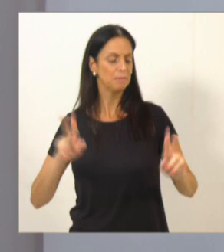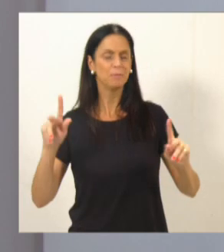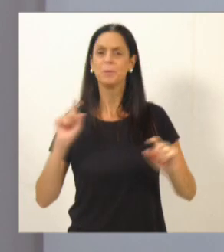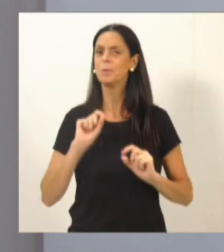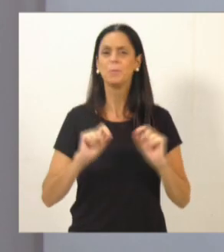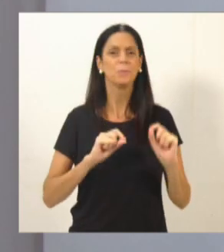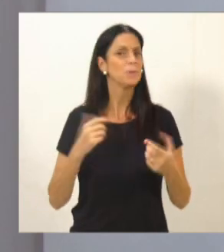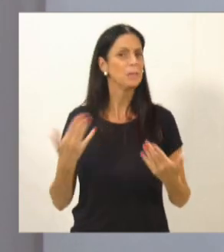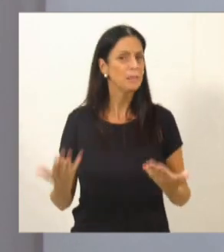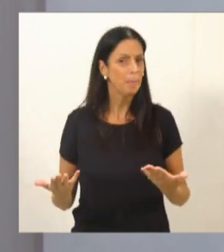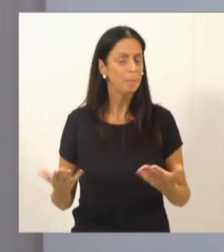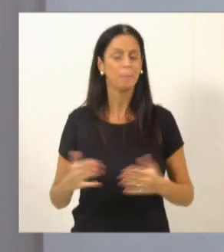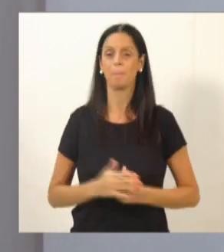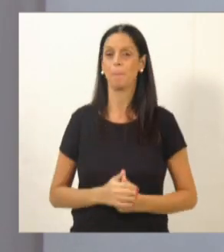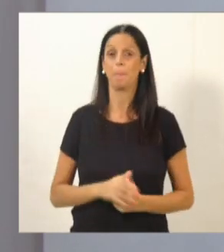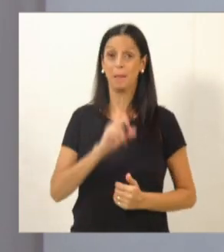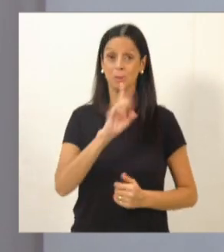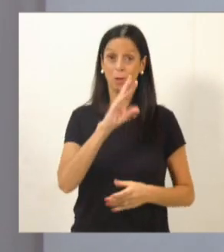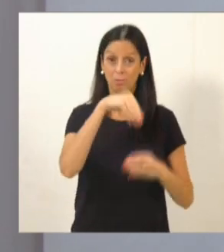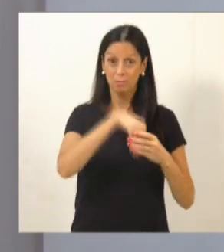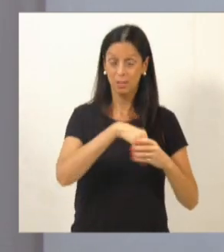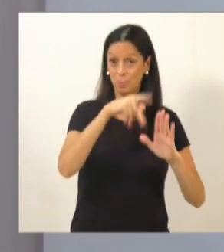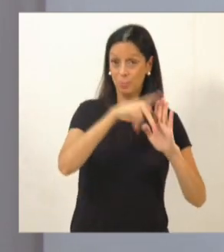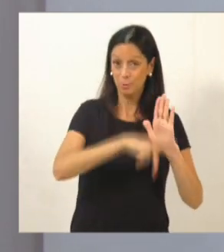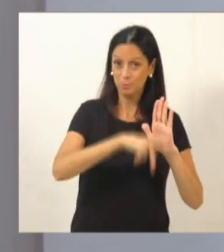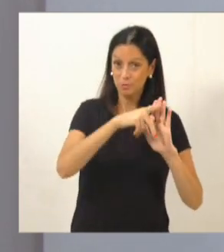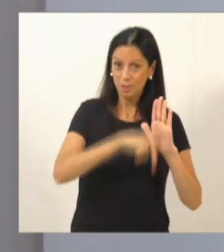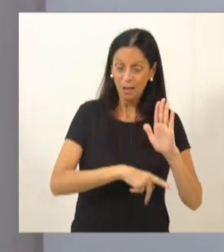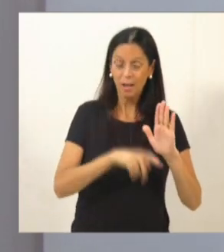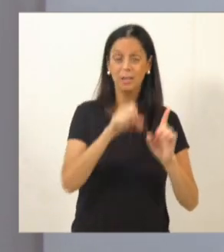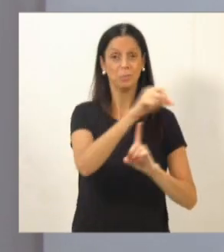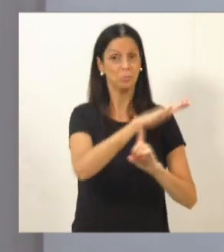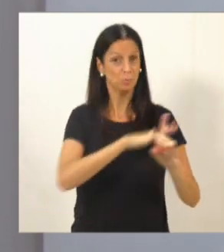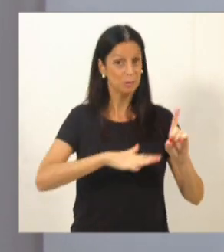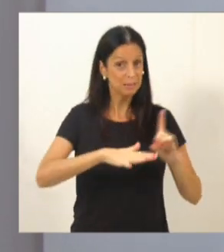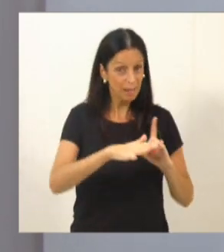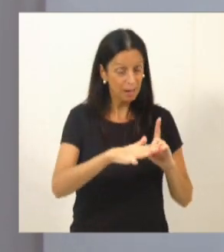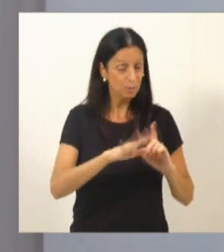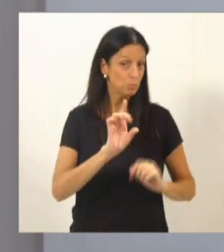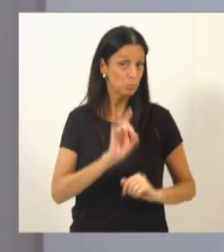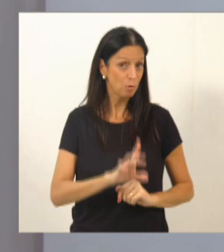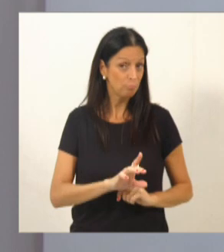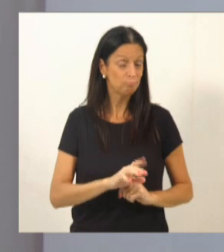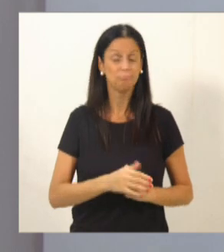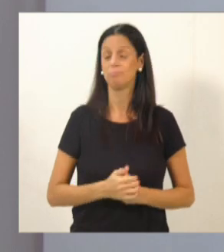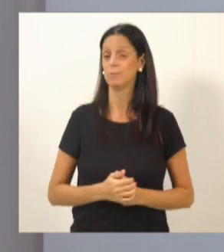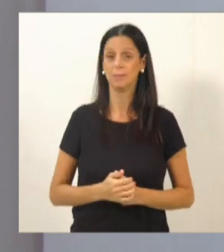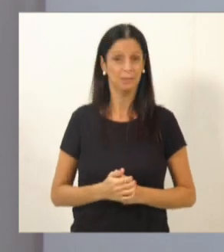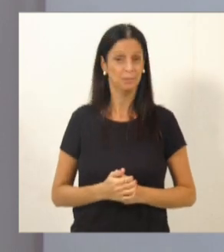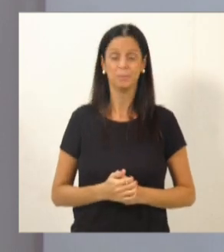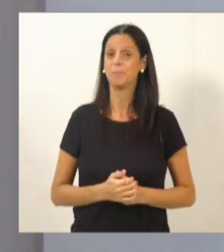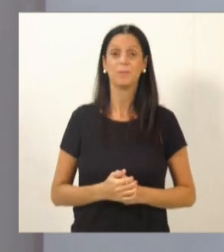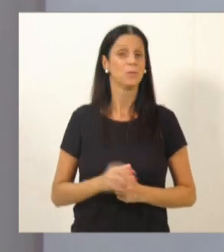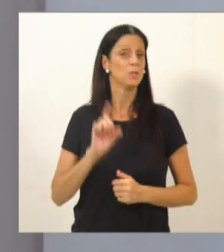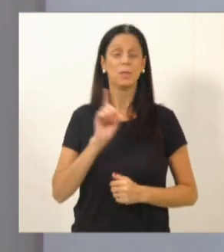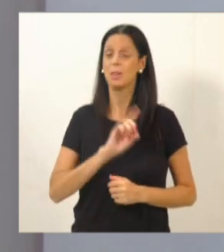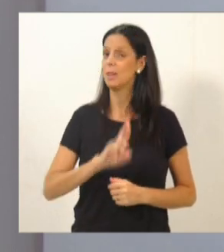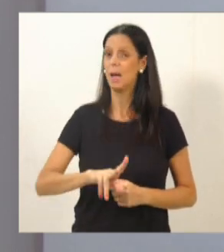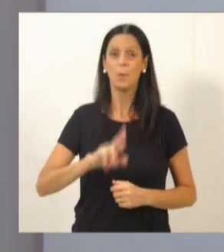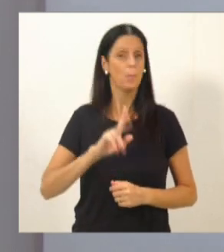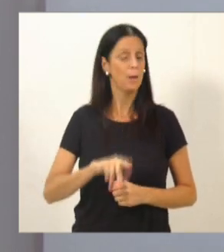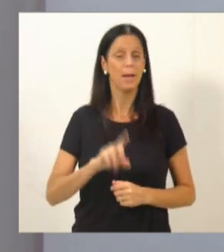são não só os nossos projetos sociais, não só os nossos projetos